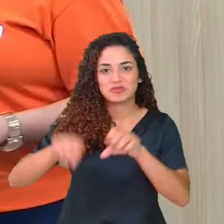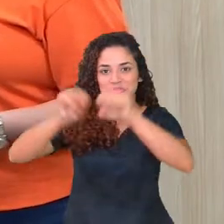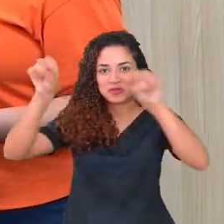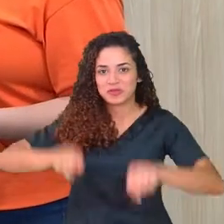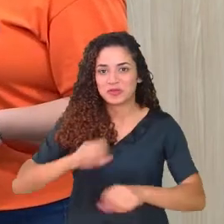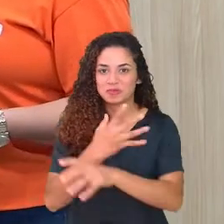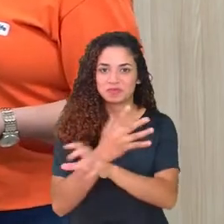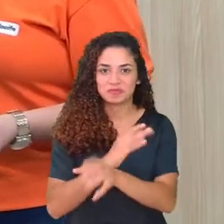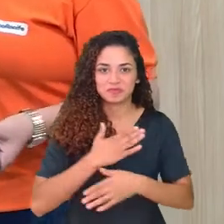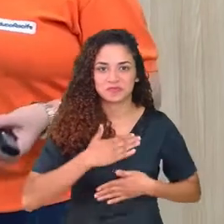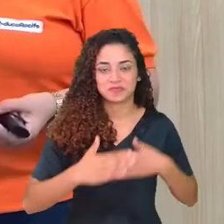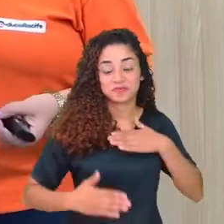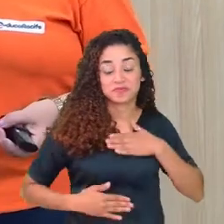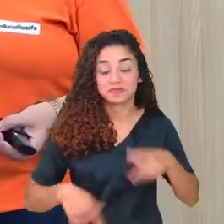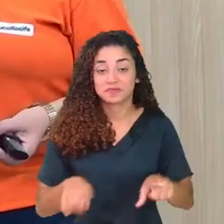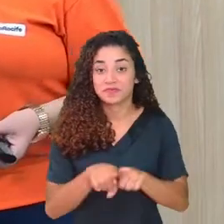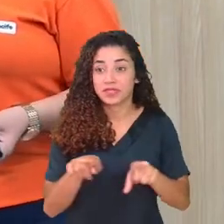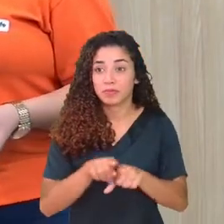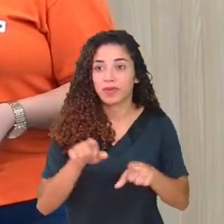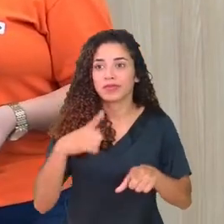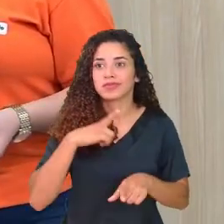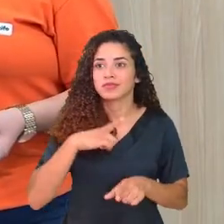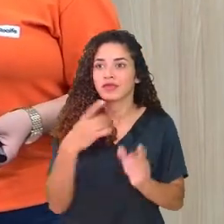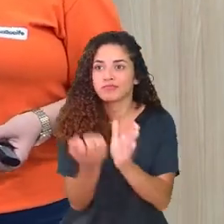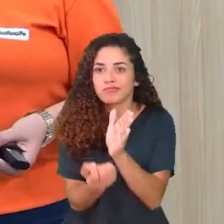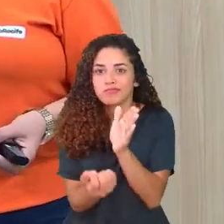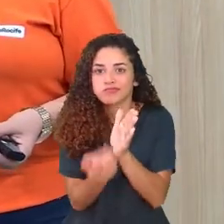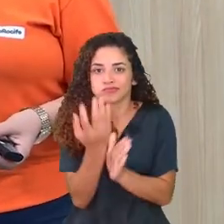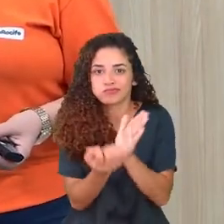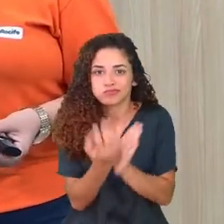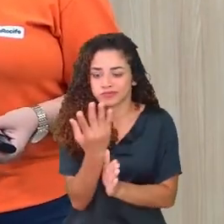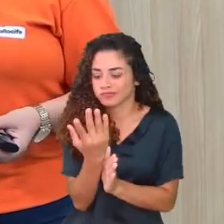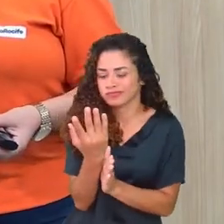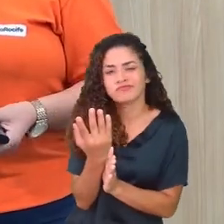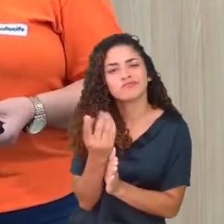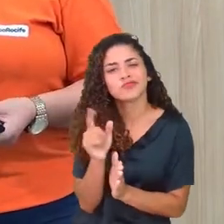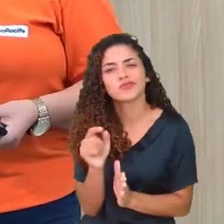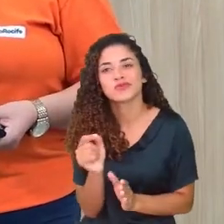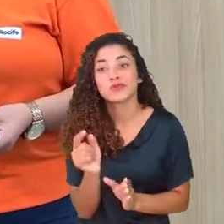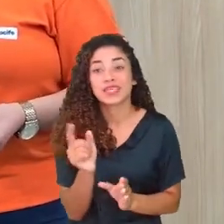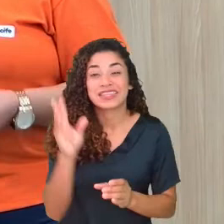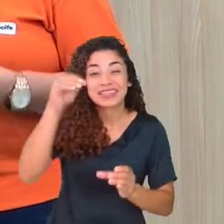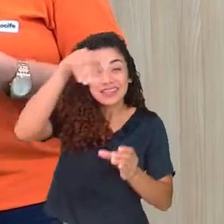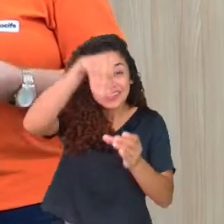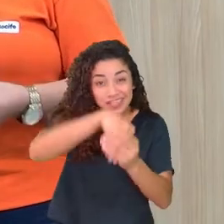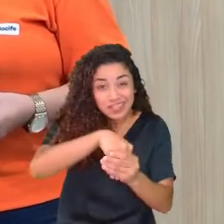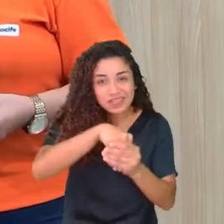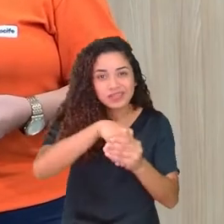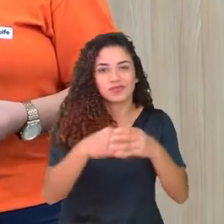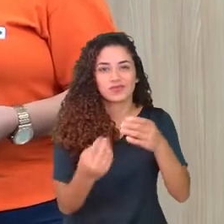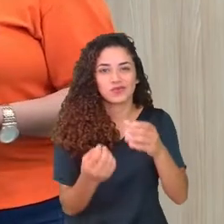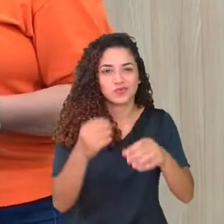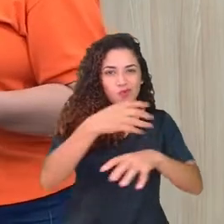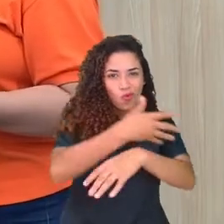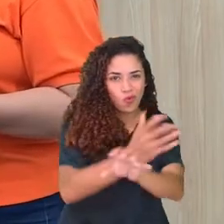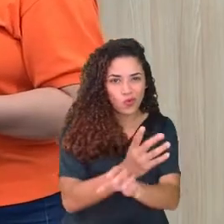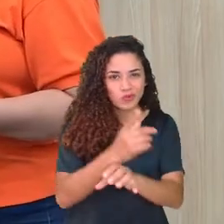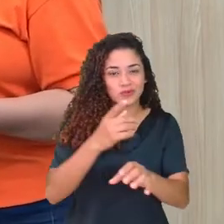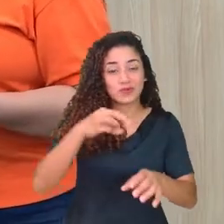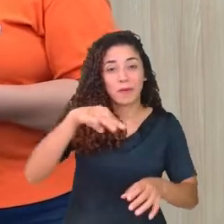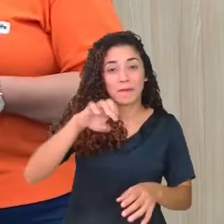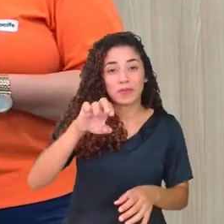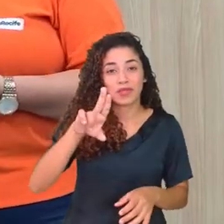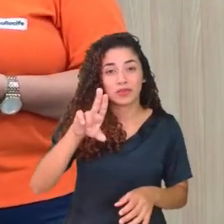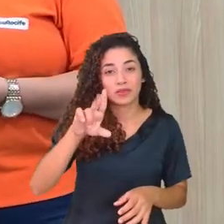esquelético. Uma outra é a questão de produção. Como eu disse a vocês, aqui na parte interna do osso, que tem a medula amarela,